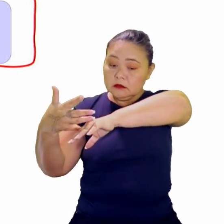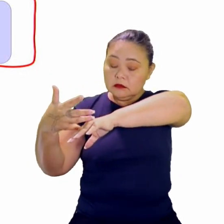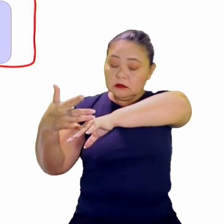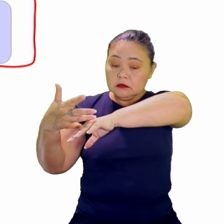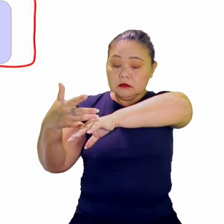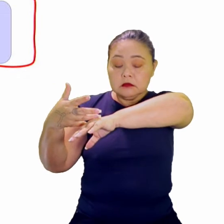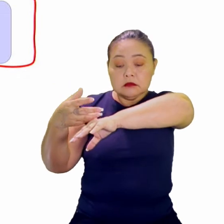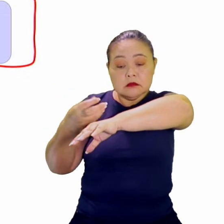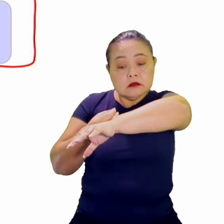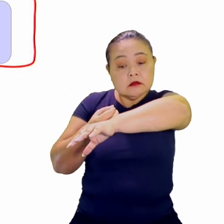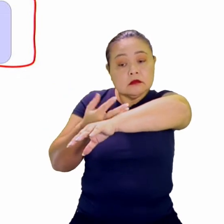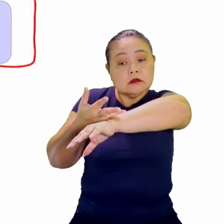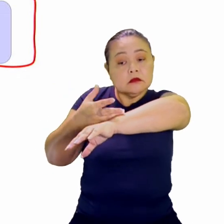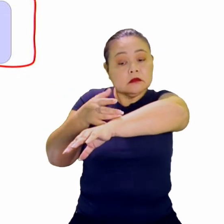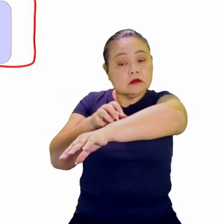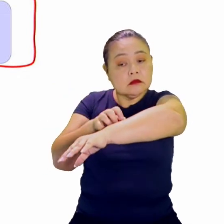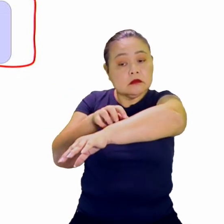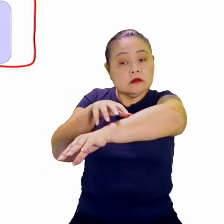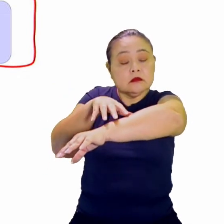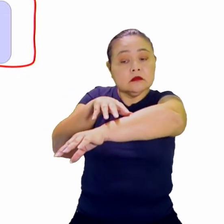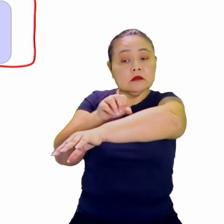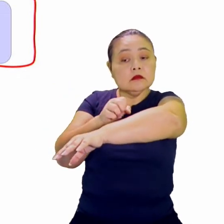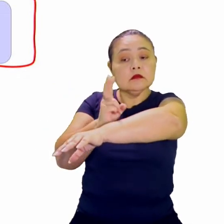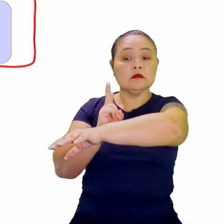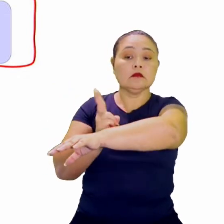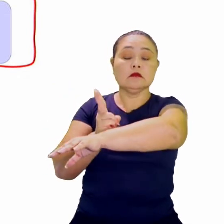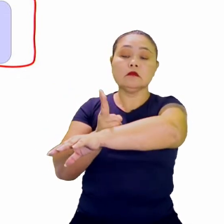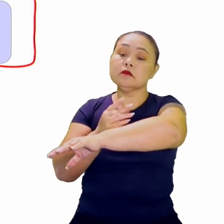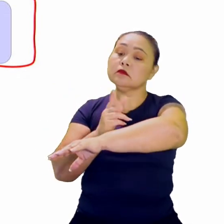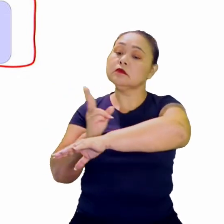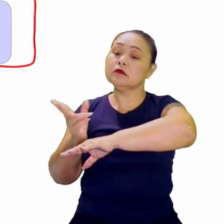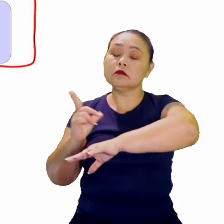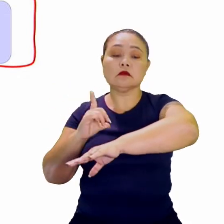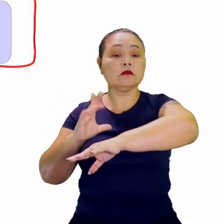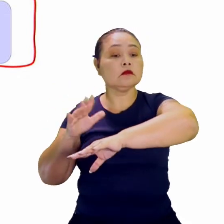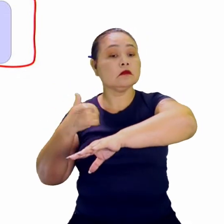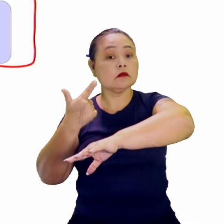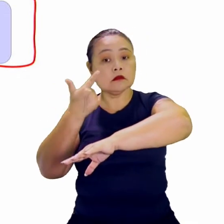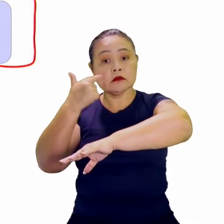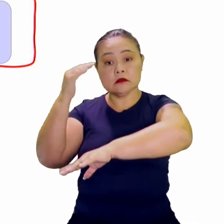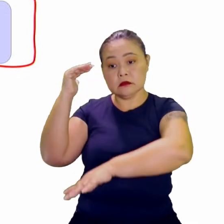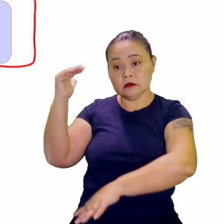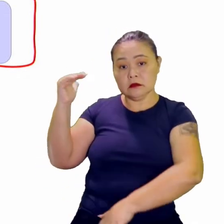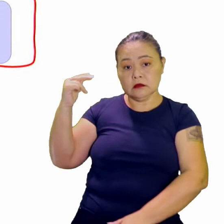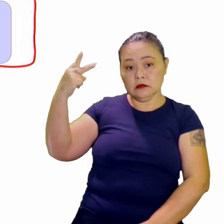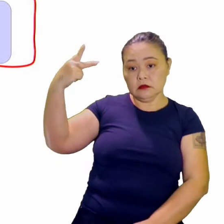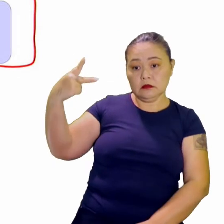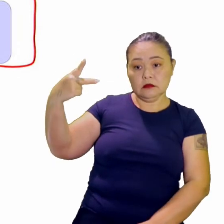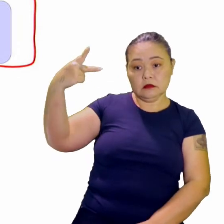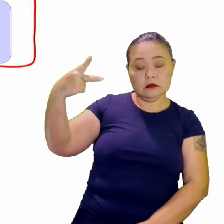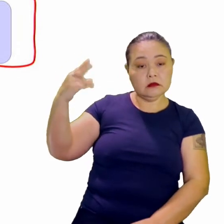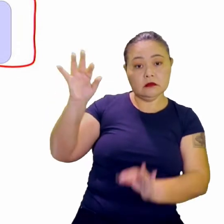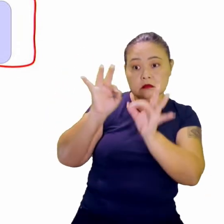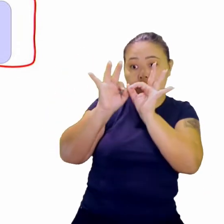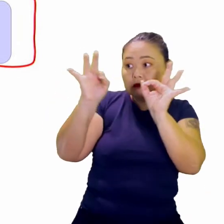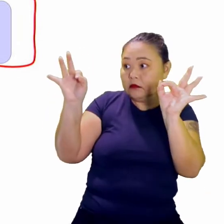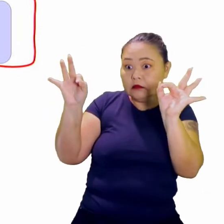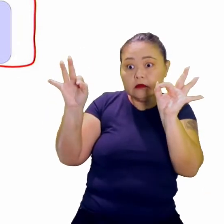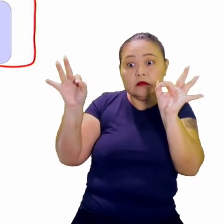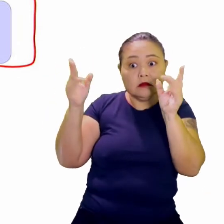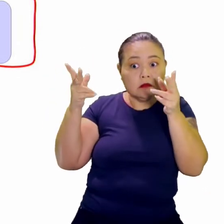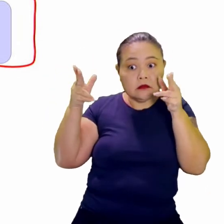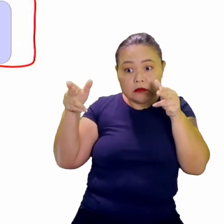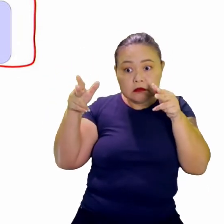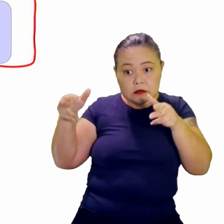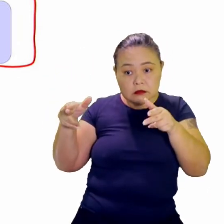a produção de tensão sem mudar o comprimento do músculo. Observa aqui que não mudou o comprimento.